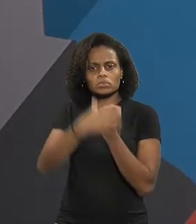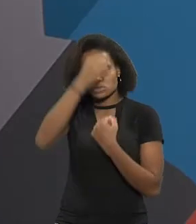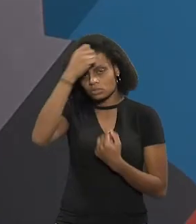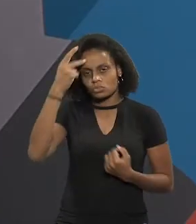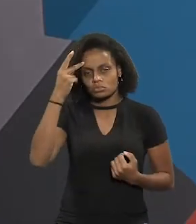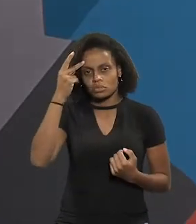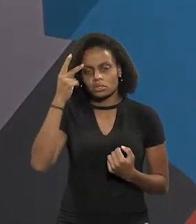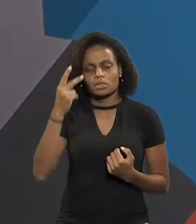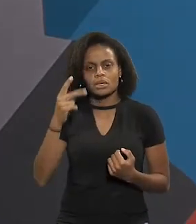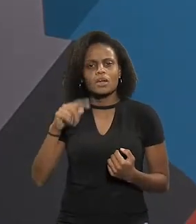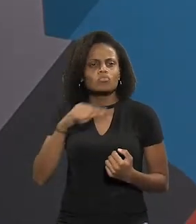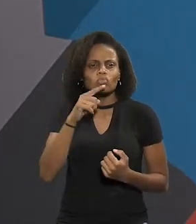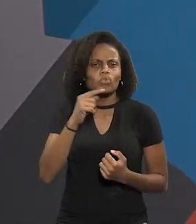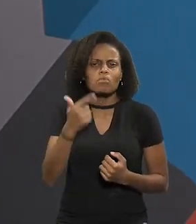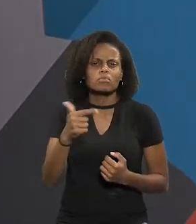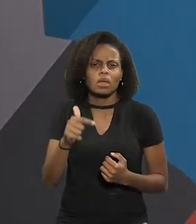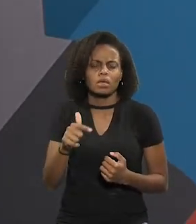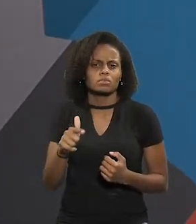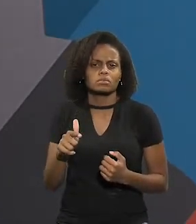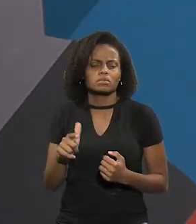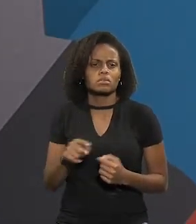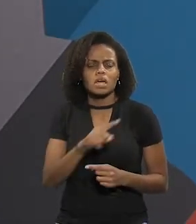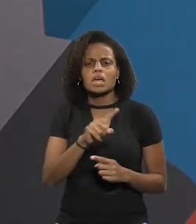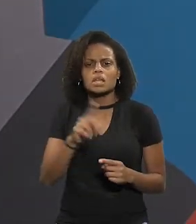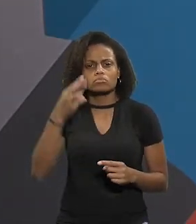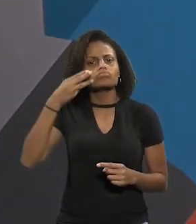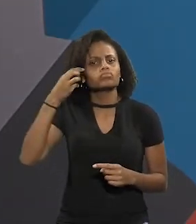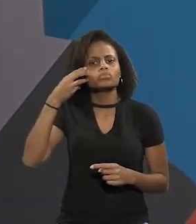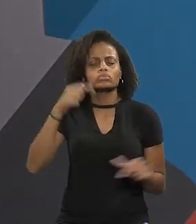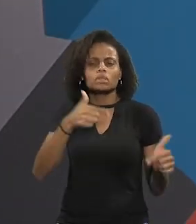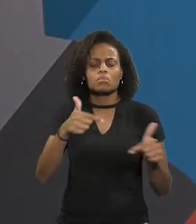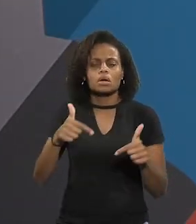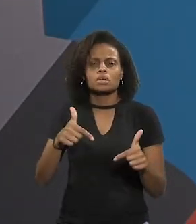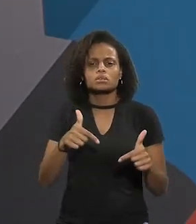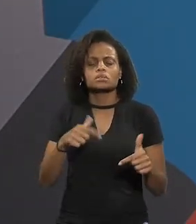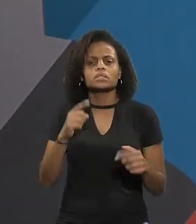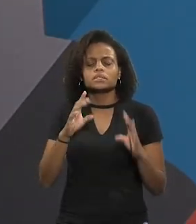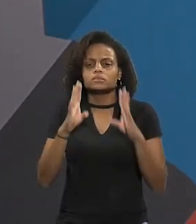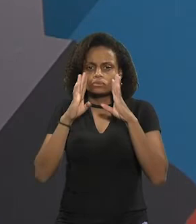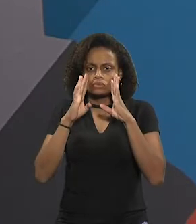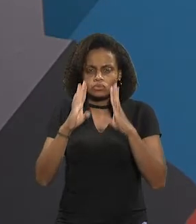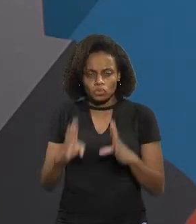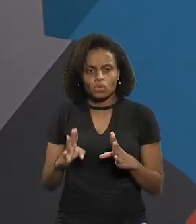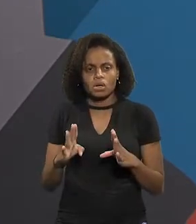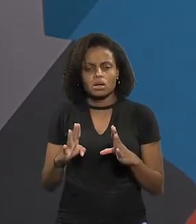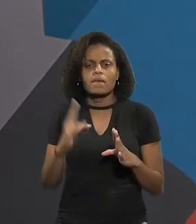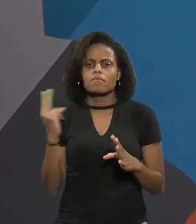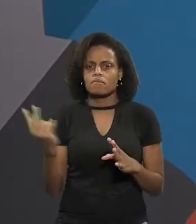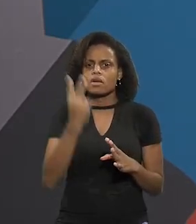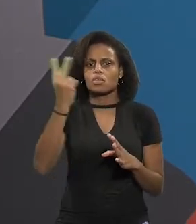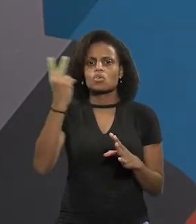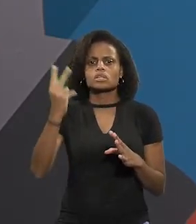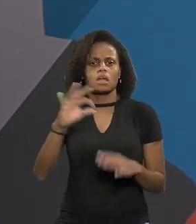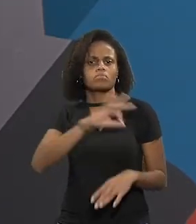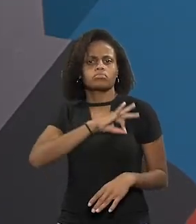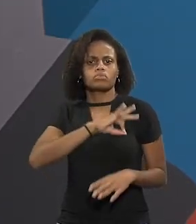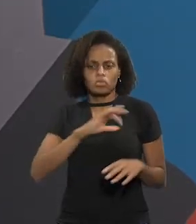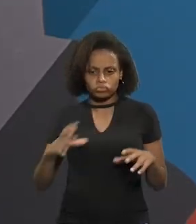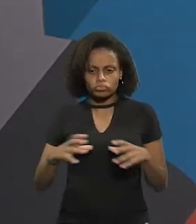pública. Não tenho dúvidas que o trabalho do governador Wilson Witzel hoje tem sido no sentido de valorizar a